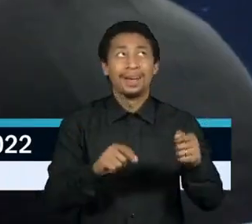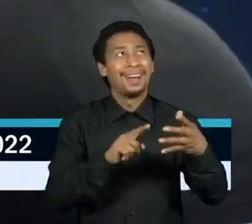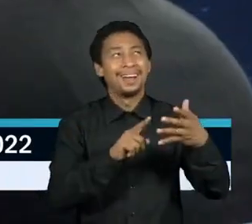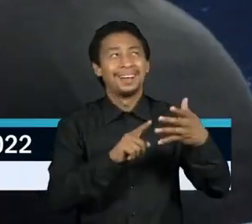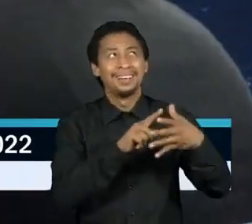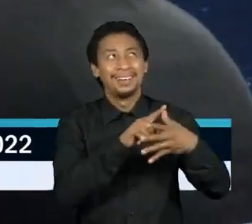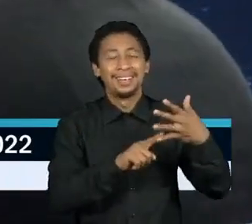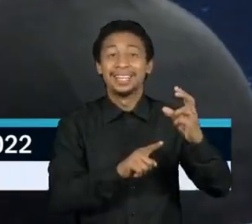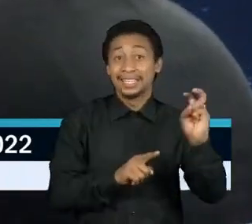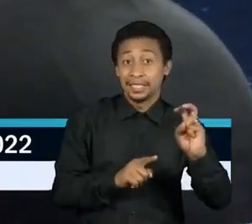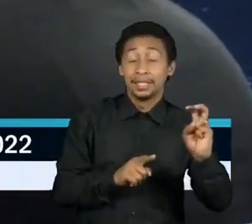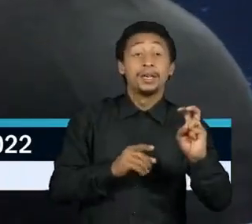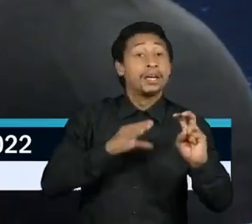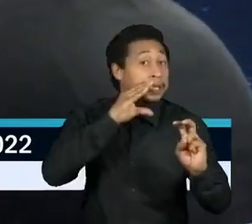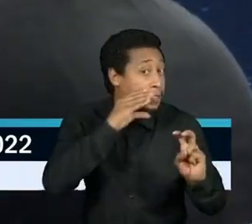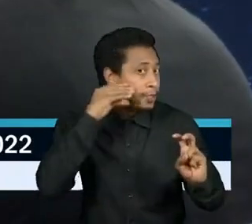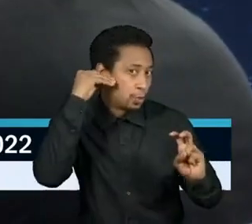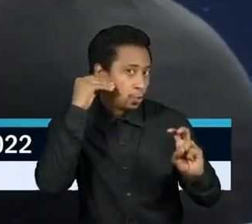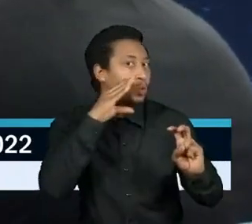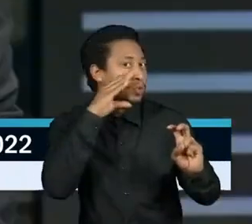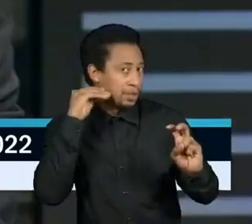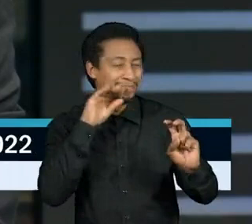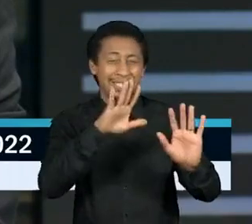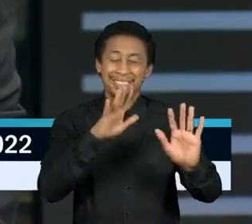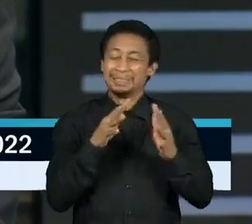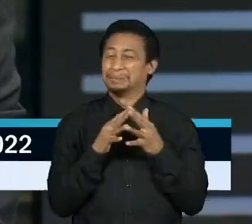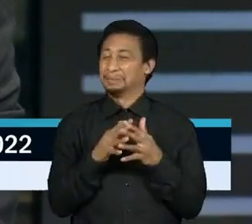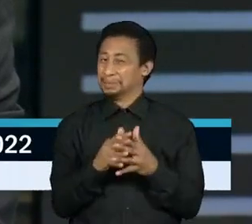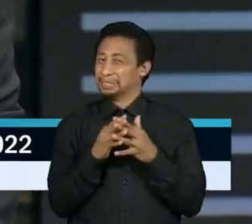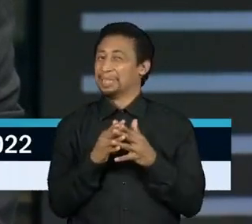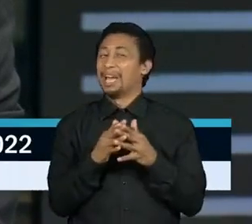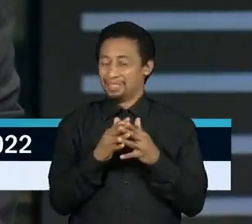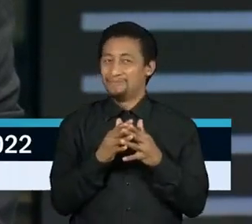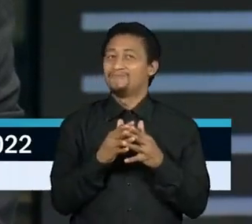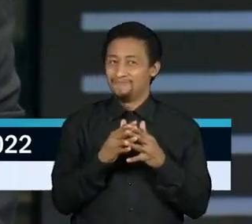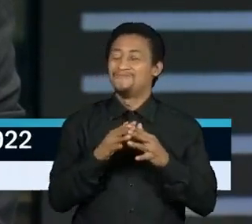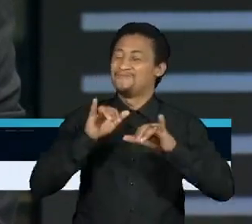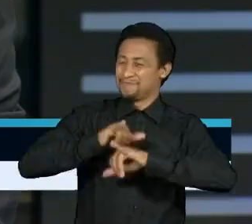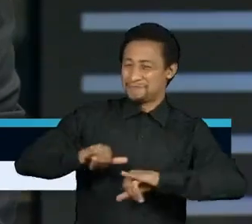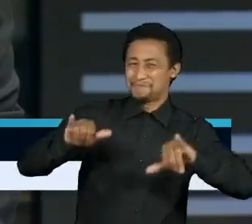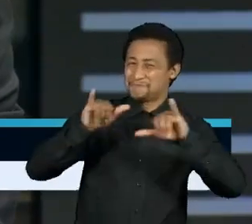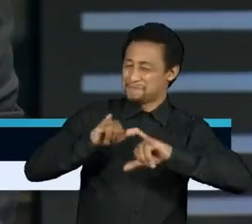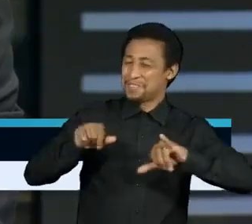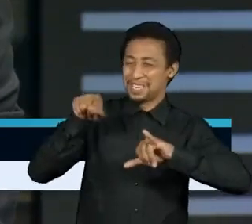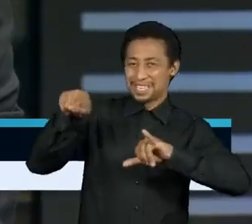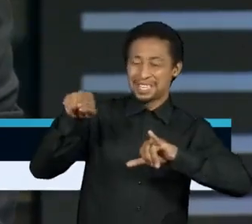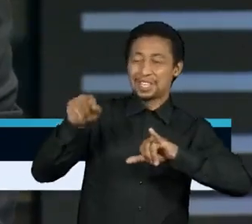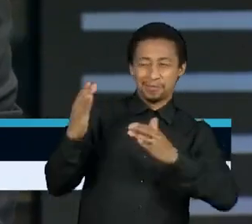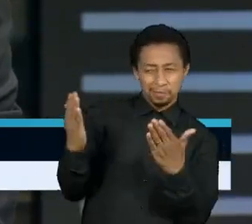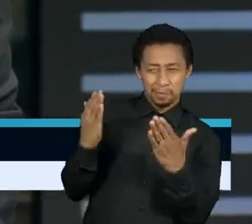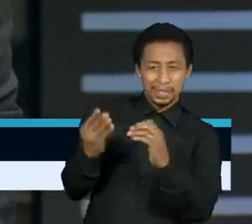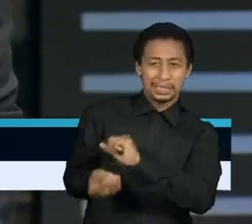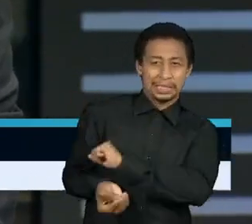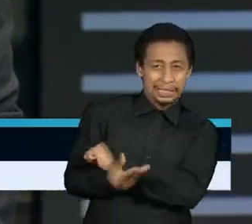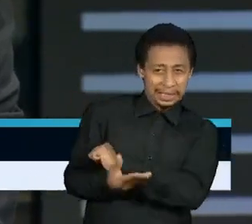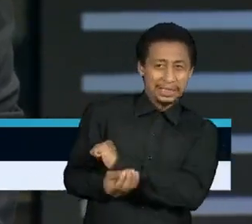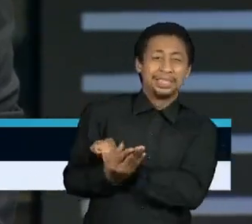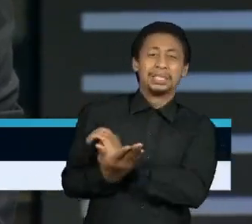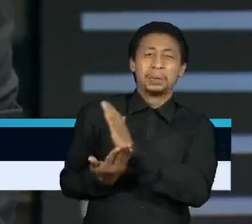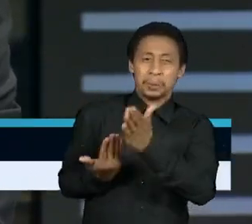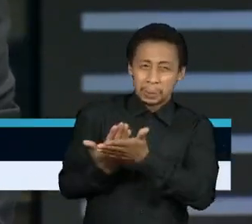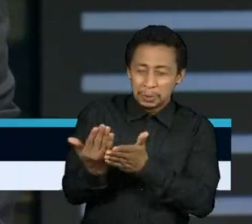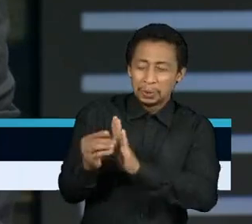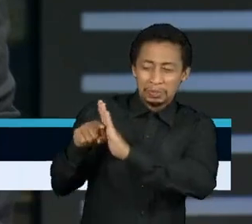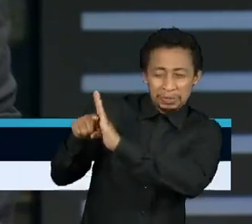também. Ciro Gomes sofreu aí um revés muito grande, que na minha opinião foi muito ruim para o governo, essa questão de